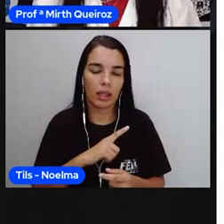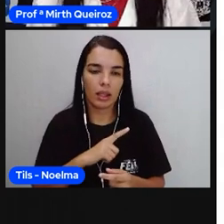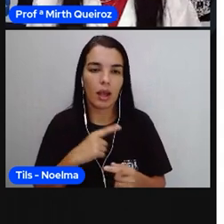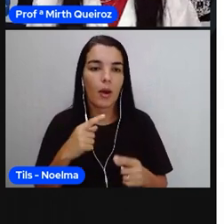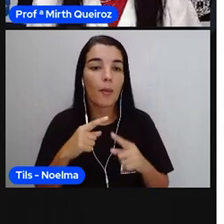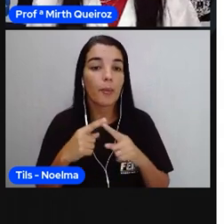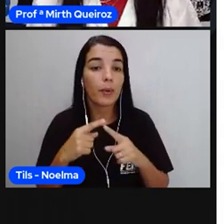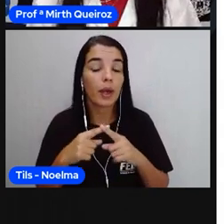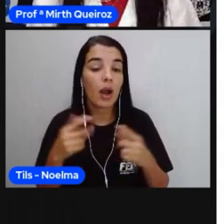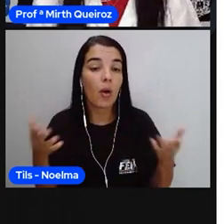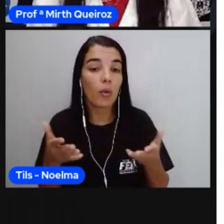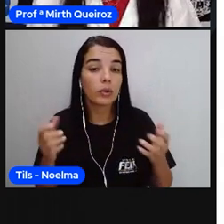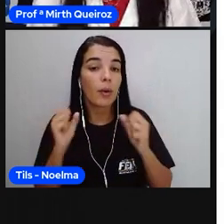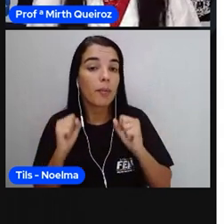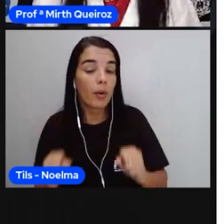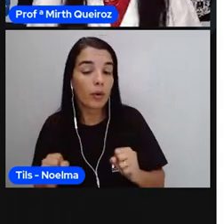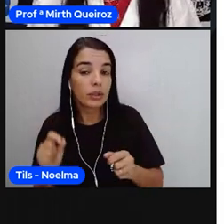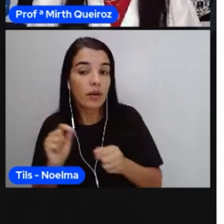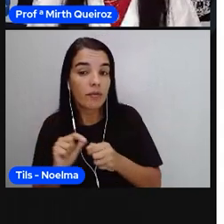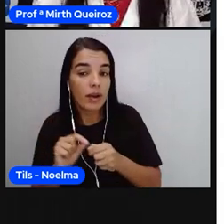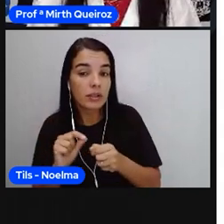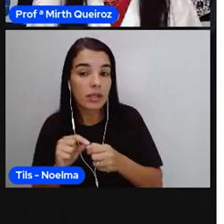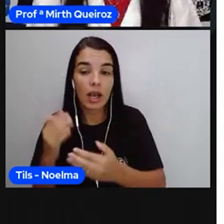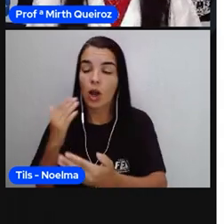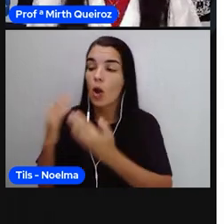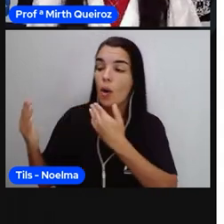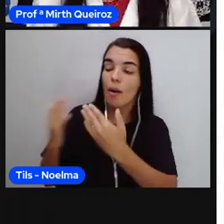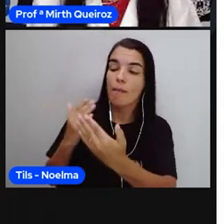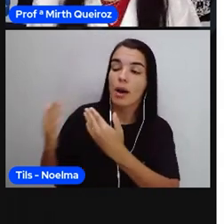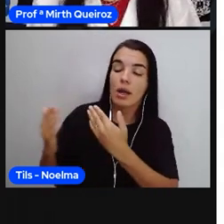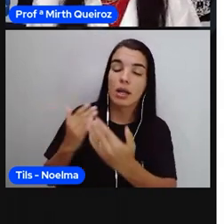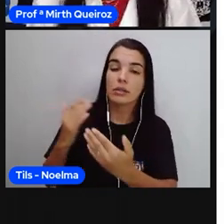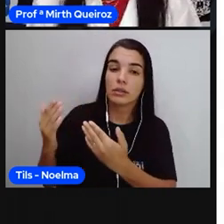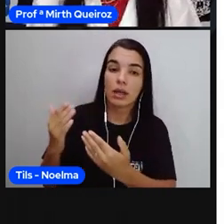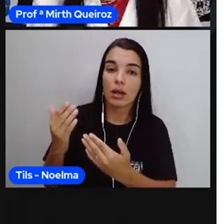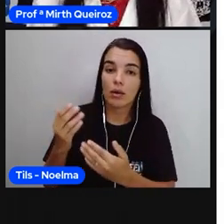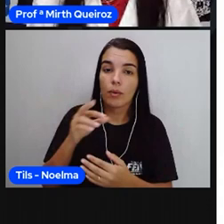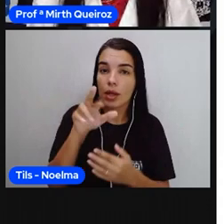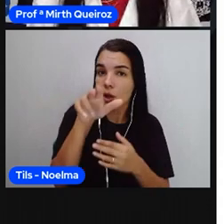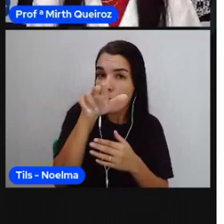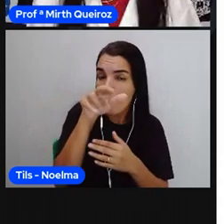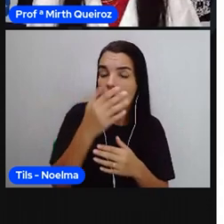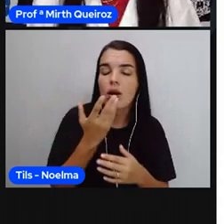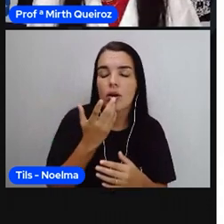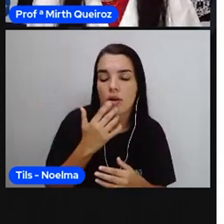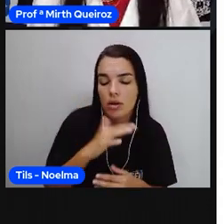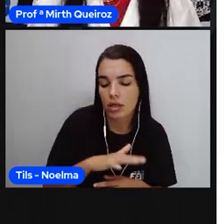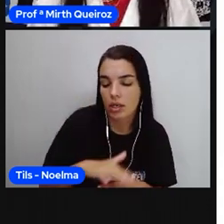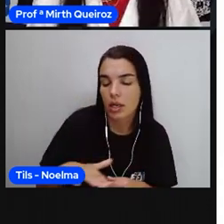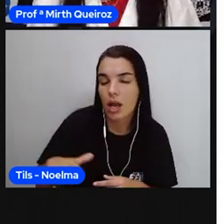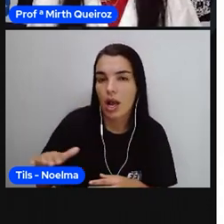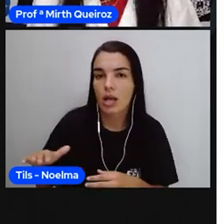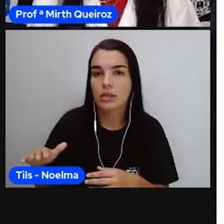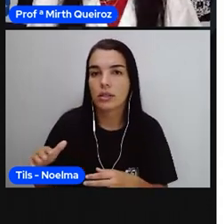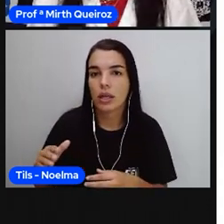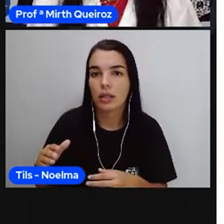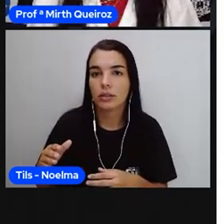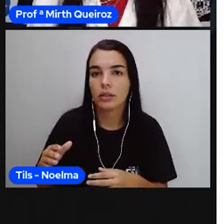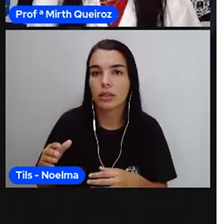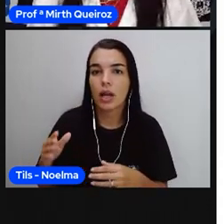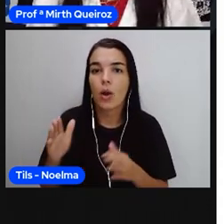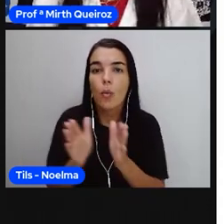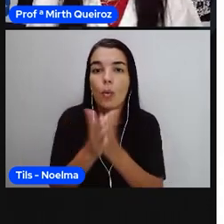vídeo com as crianças do período colonial? Sim, podemos. Podemos sim, porque no período